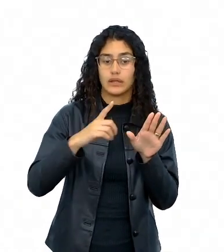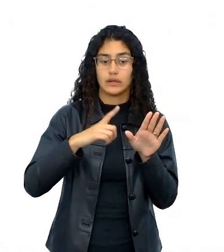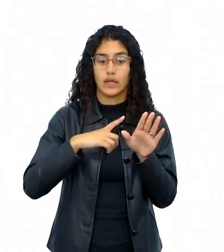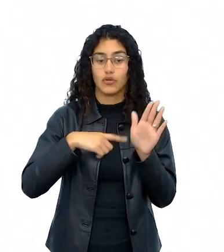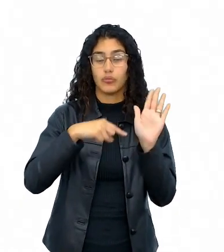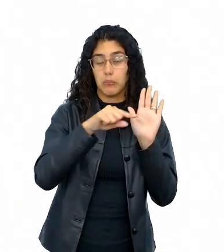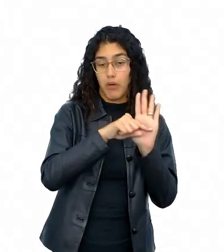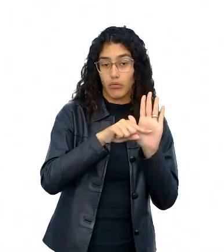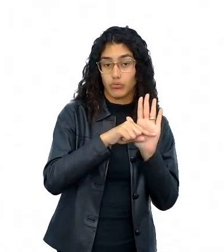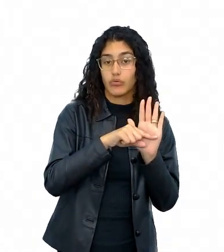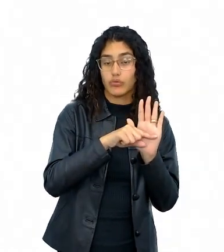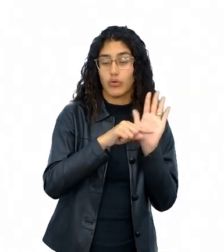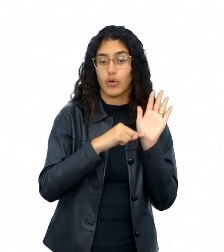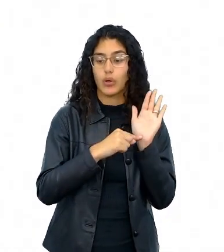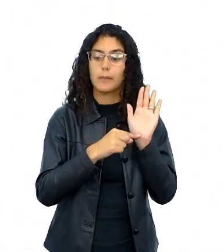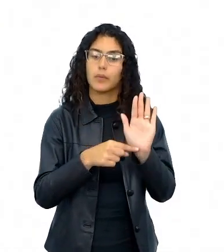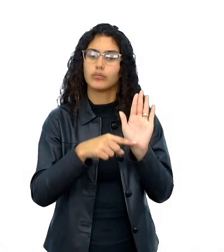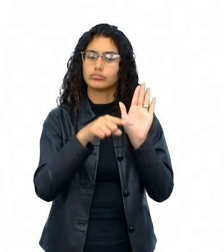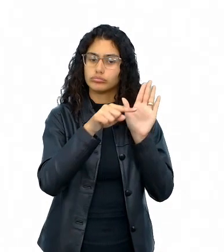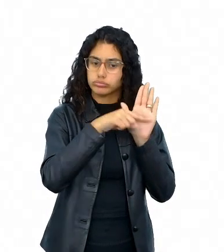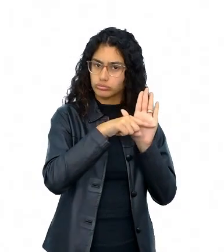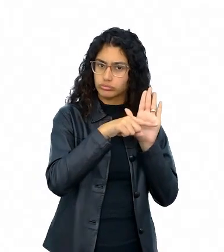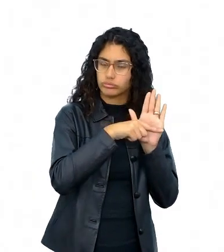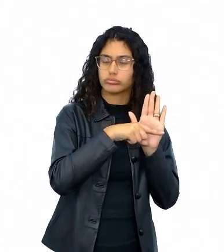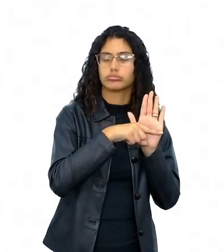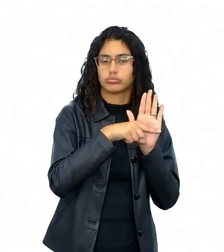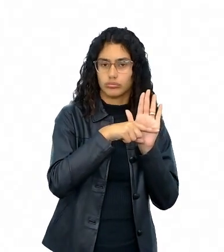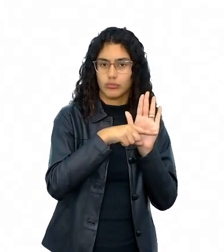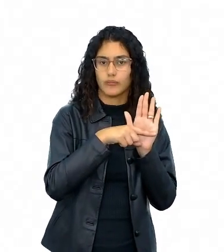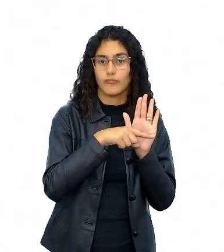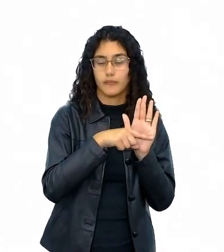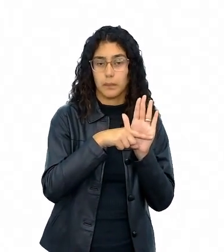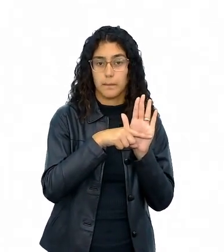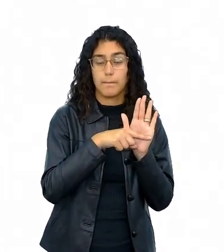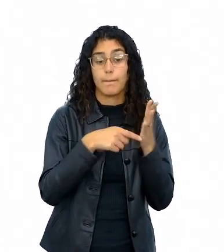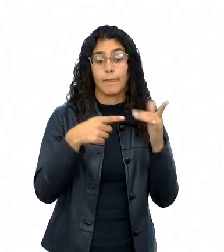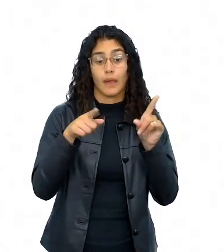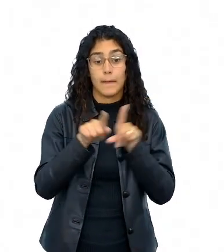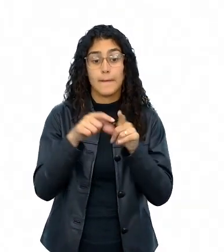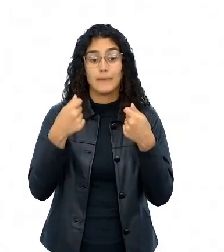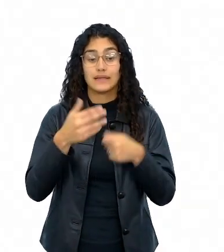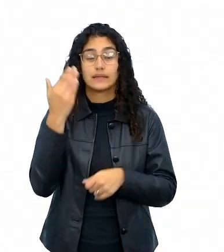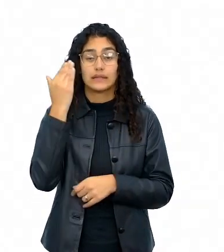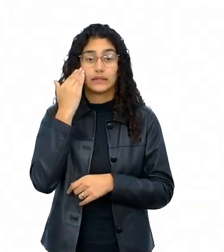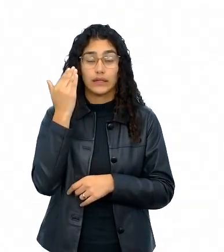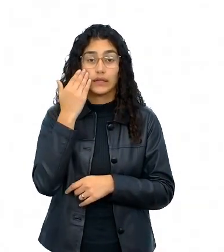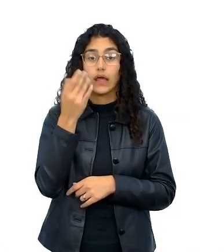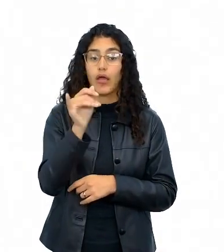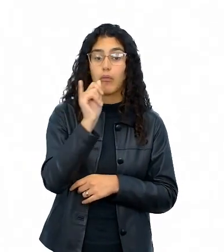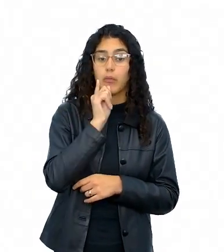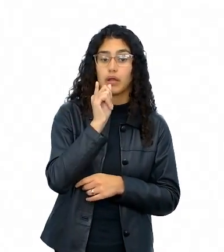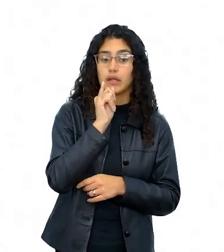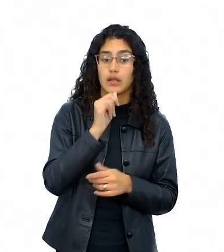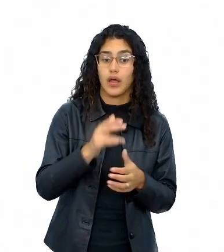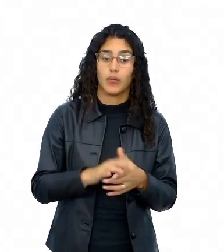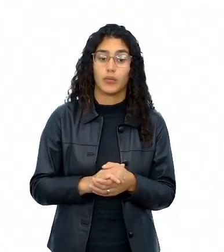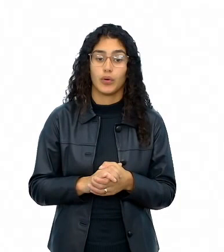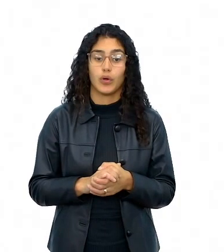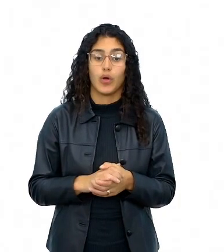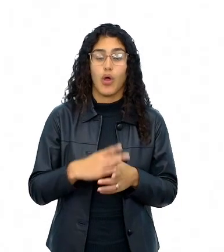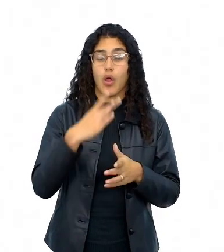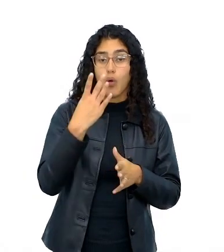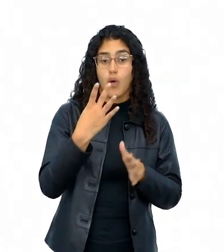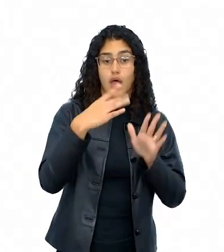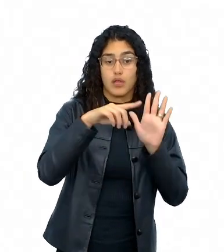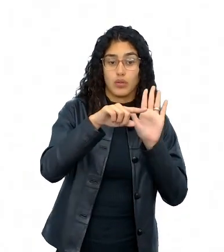de menos que indica a operação de subtração, e aí ele também vai ter que entender que, por exemplo, 4